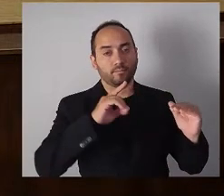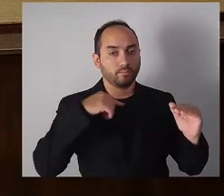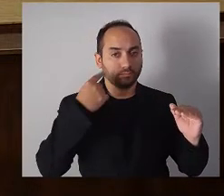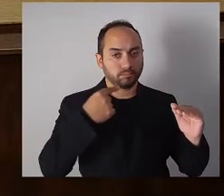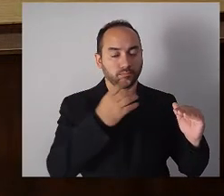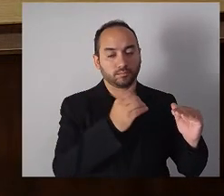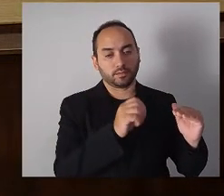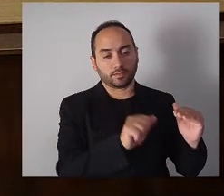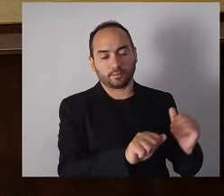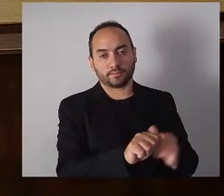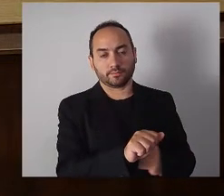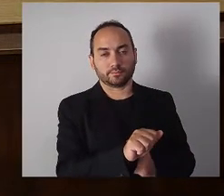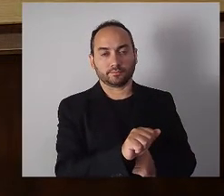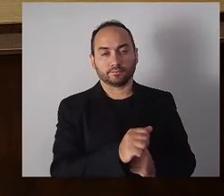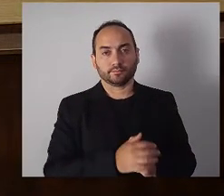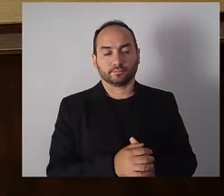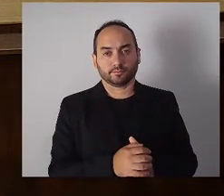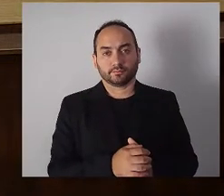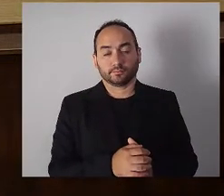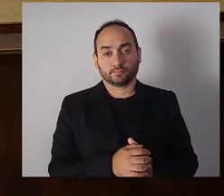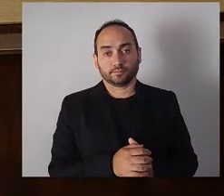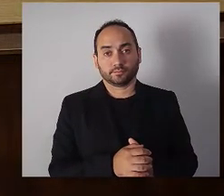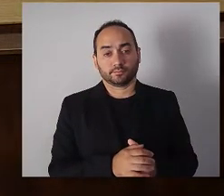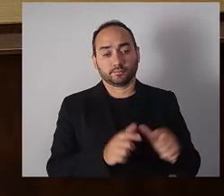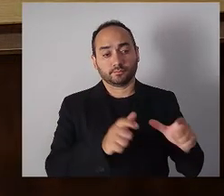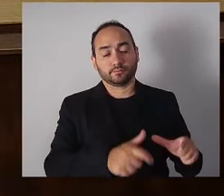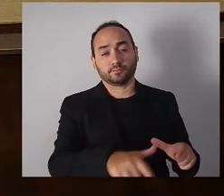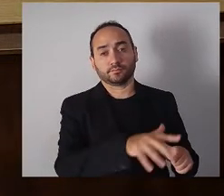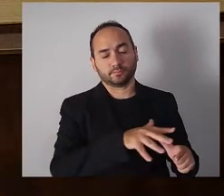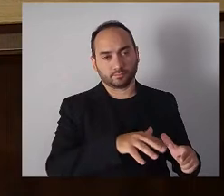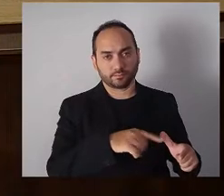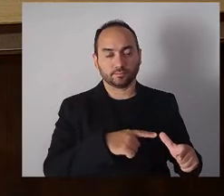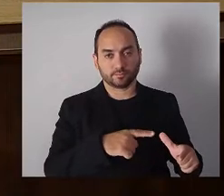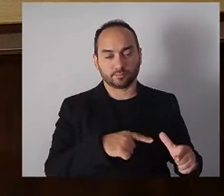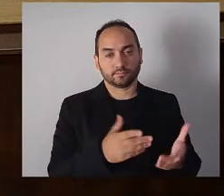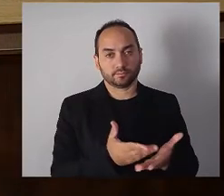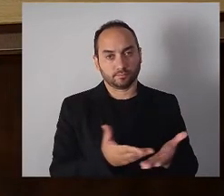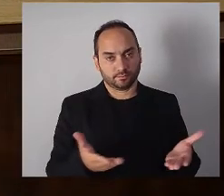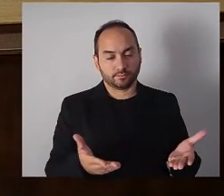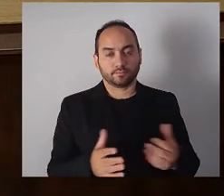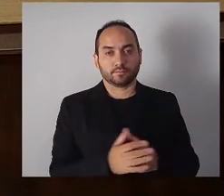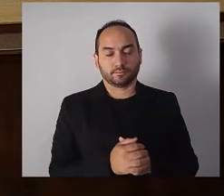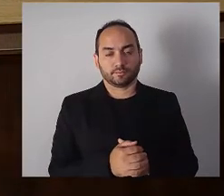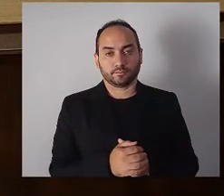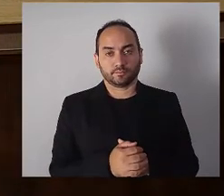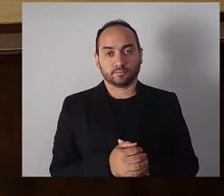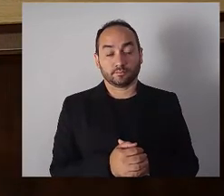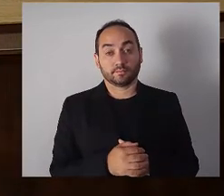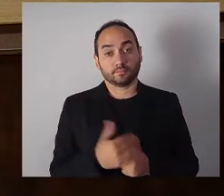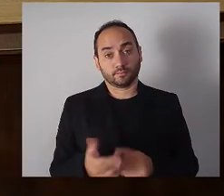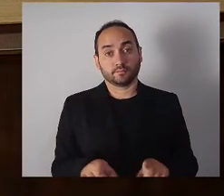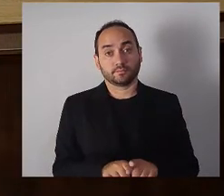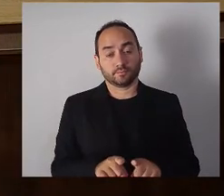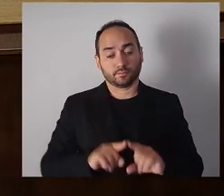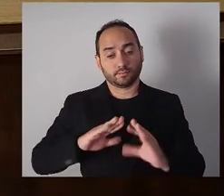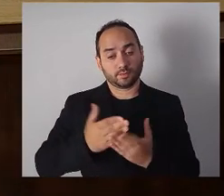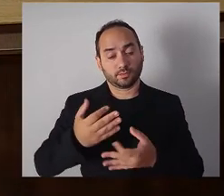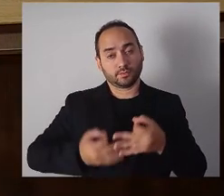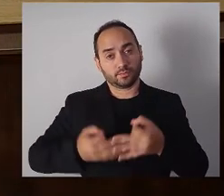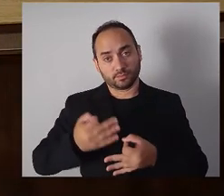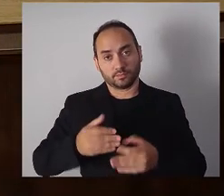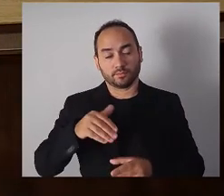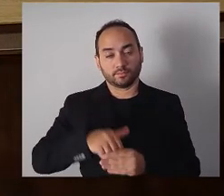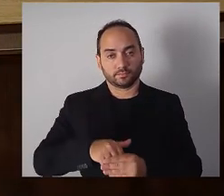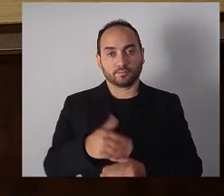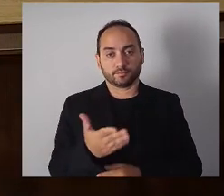Advocacia, da advocacia local, né, que tem a sua escola também, e a Escola Judicial